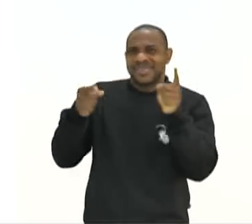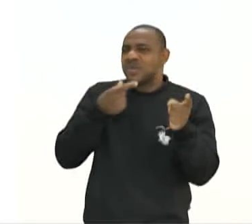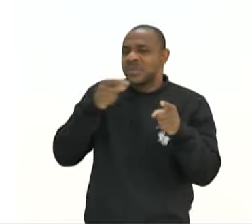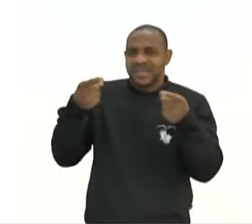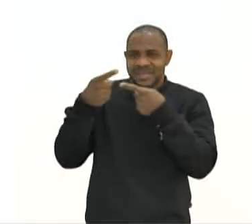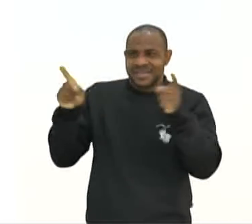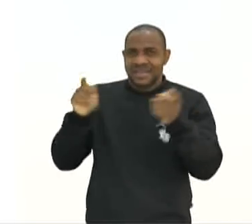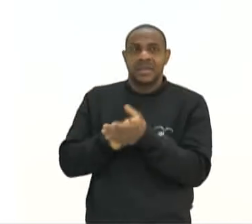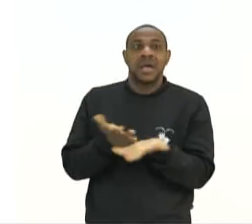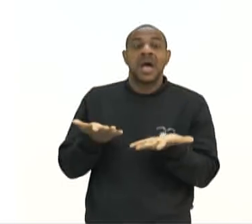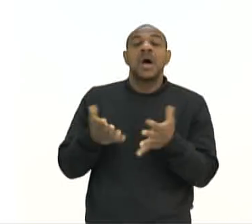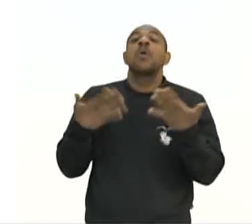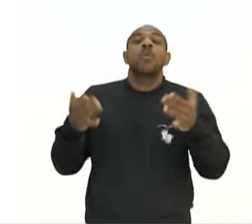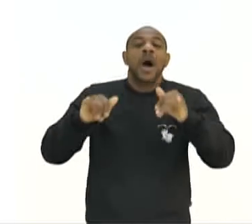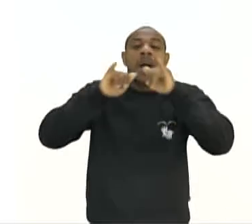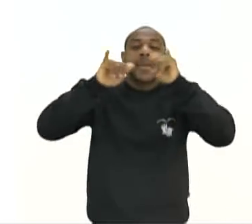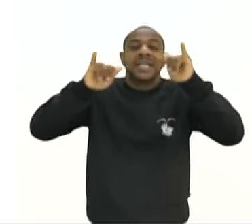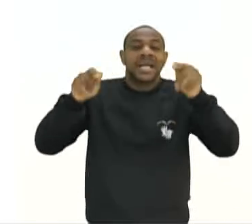canção é letter